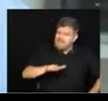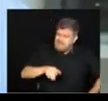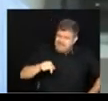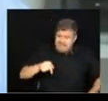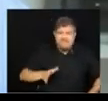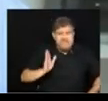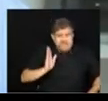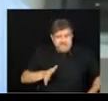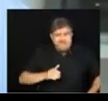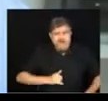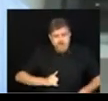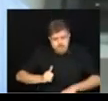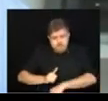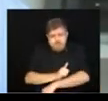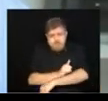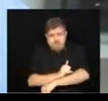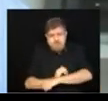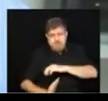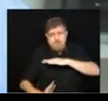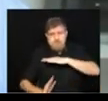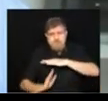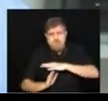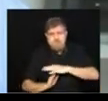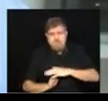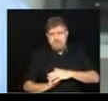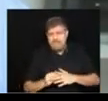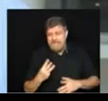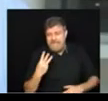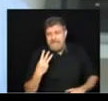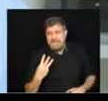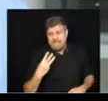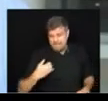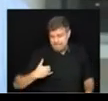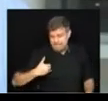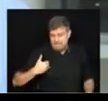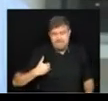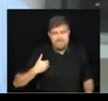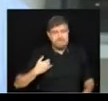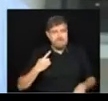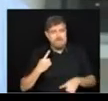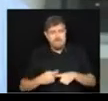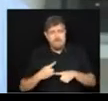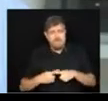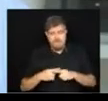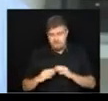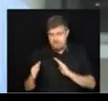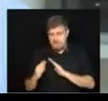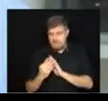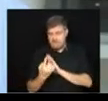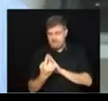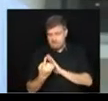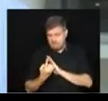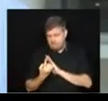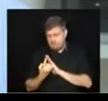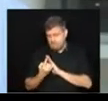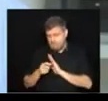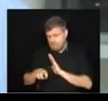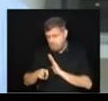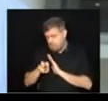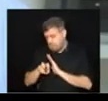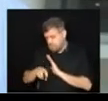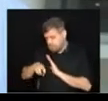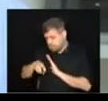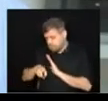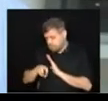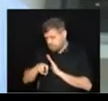etária, até os 2 ou 3 primeiros anos de vida, em função do isolamento social, em função